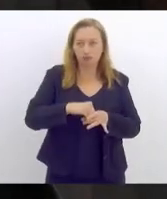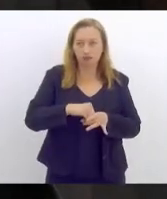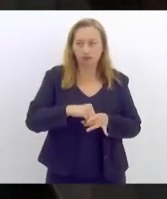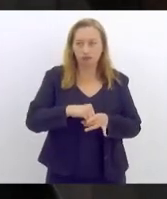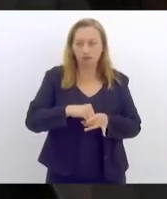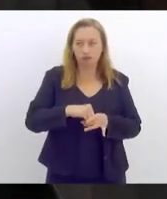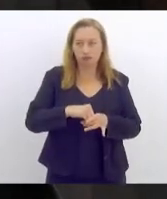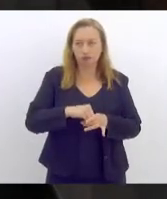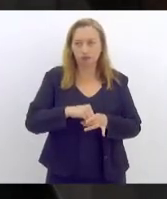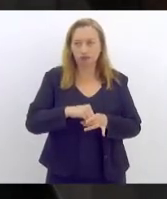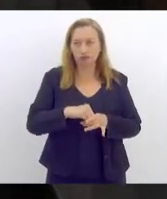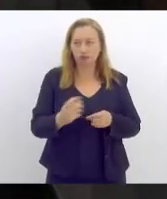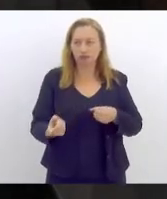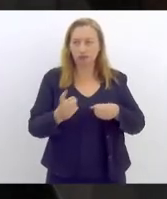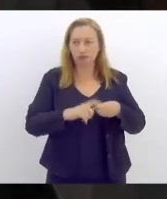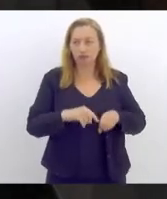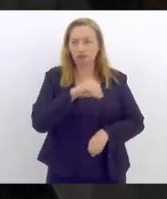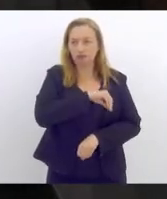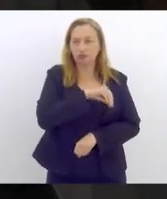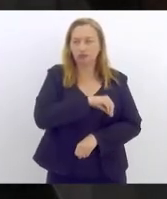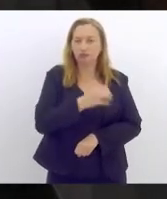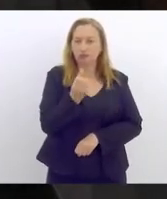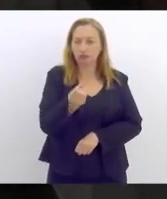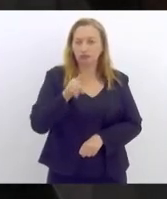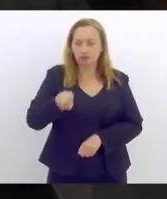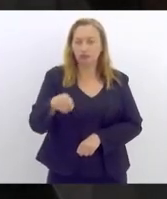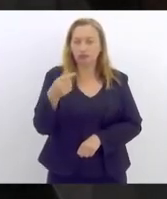reposição salarial de aproximadamente 6.25%